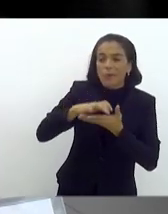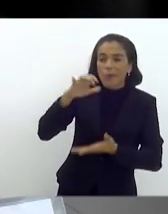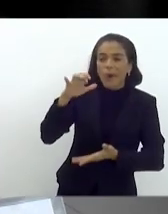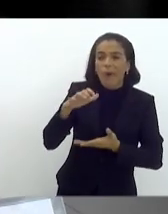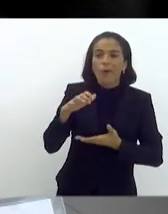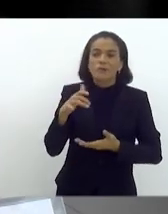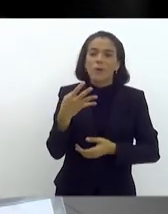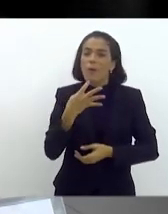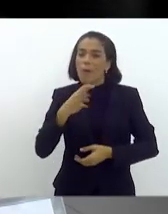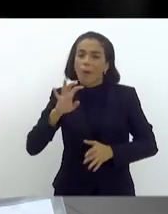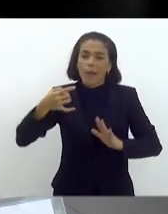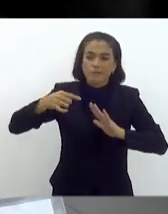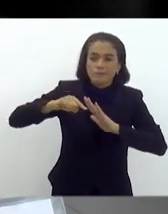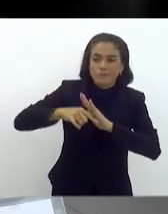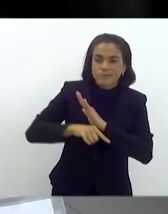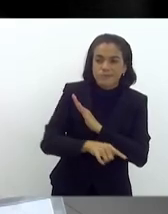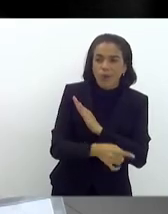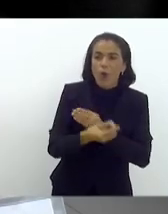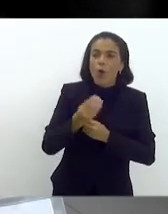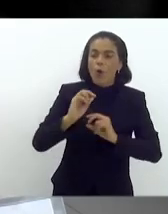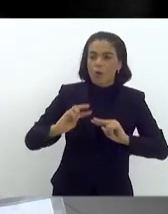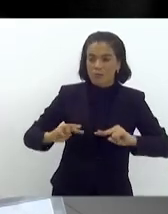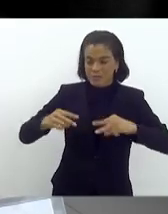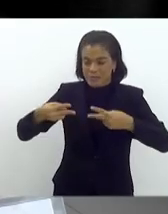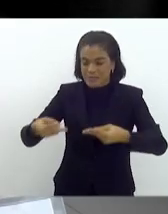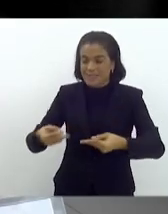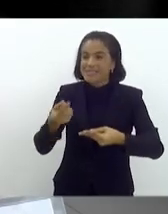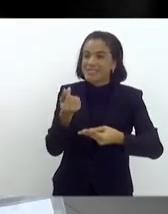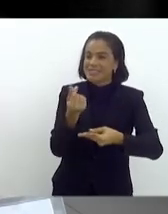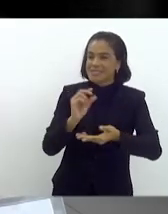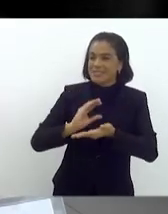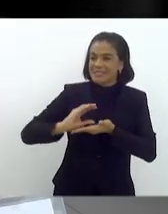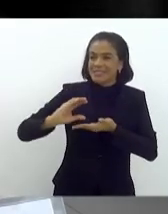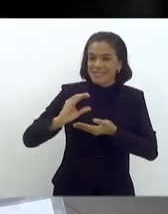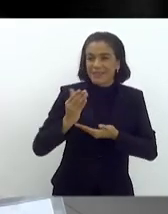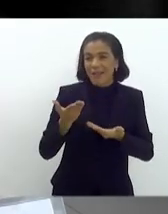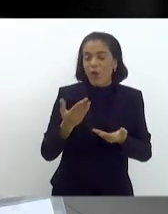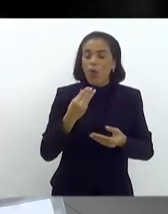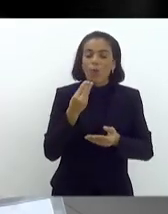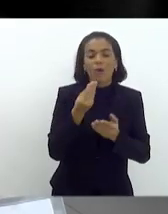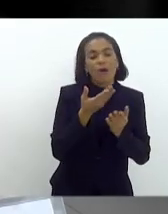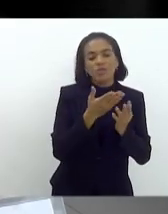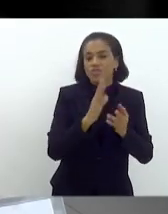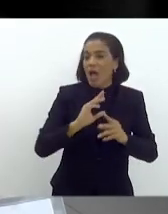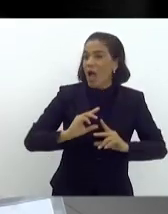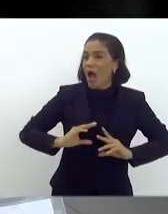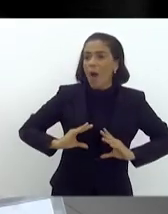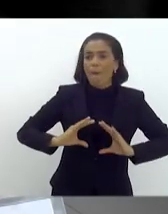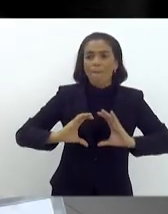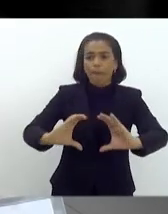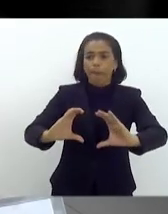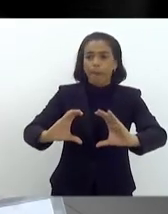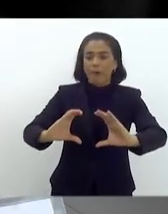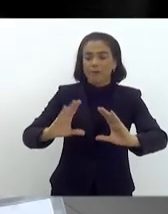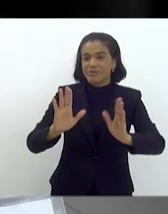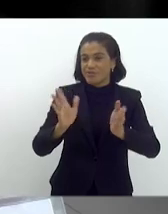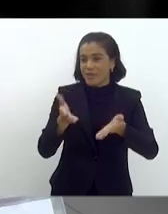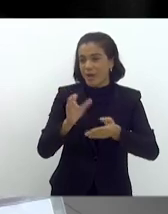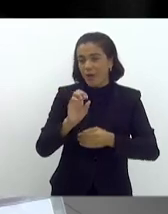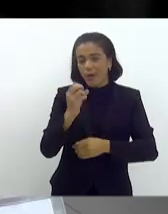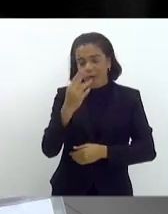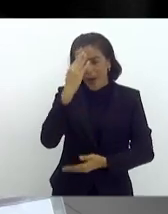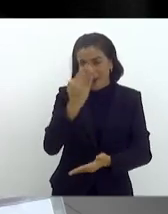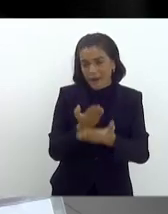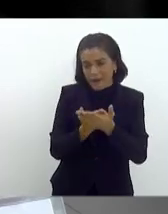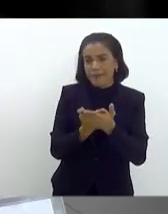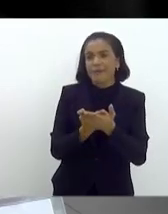que não não conhece nem muito bem como fazer uma transferência segue ali aquele passo a passo e quando vejo a transferir o dinheiro para pessoas ou acredita